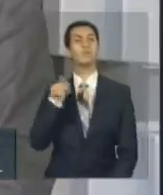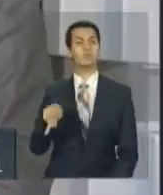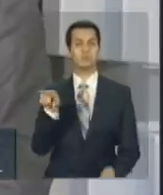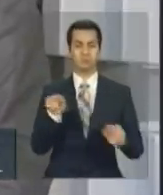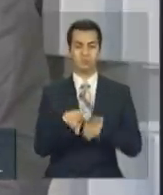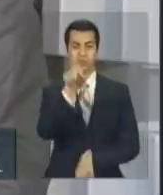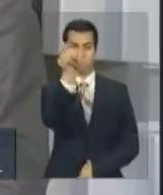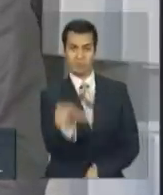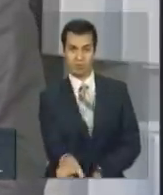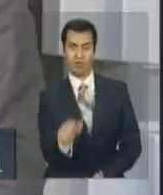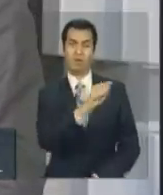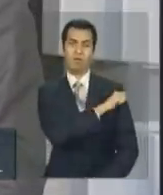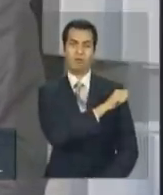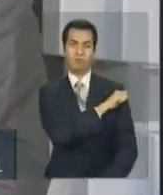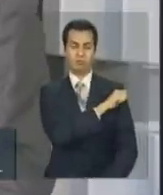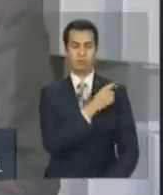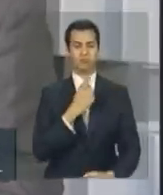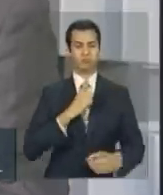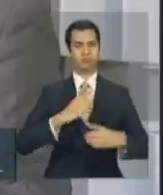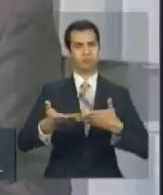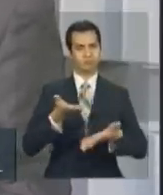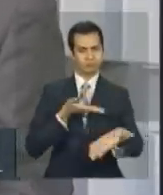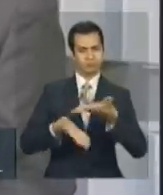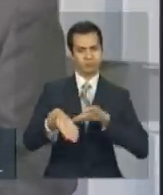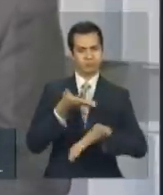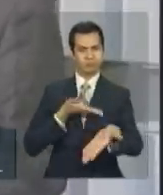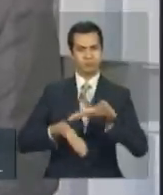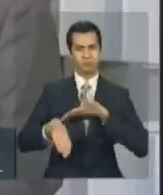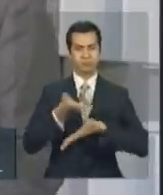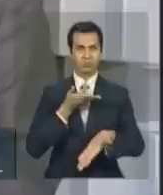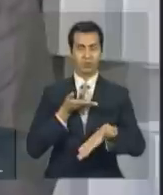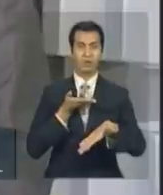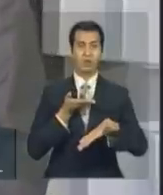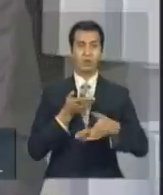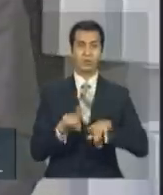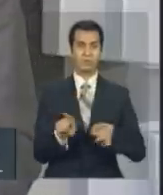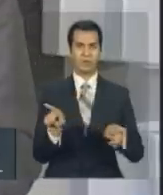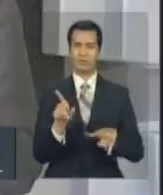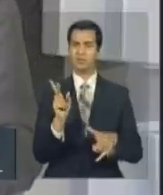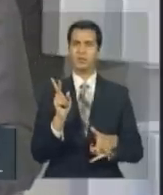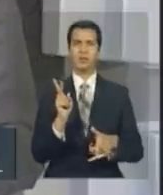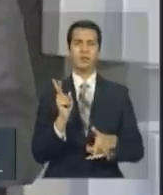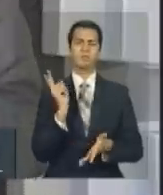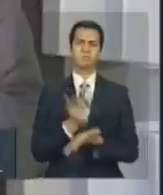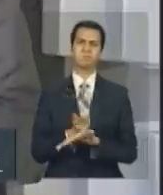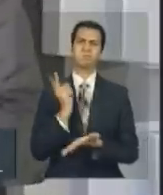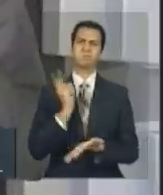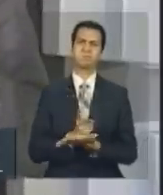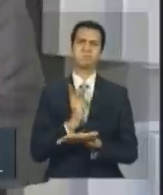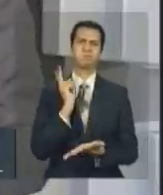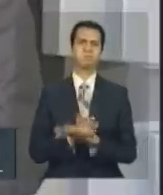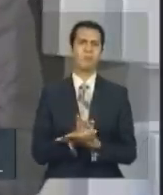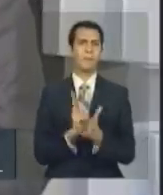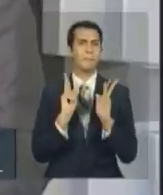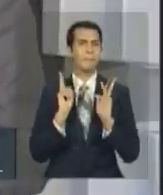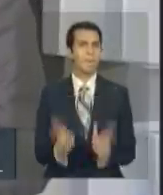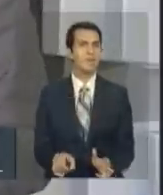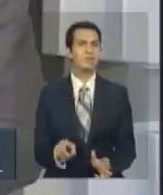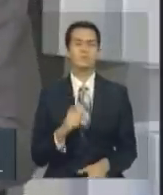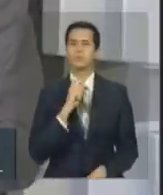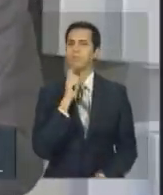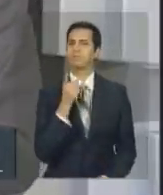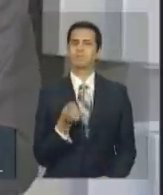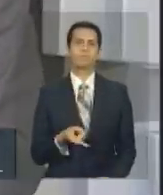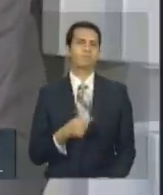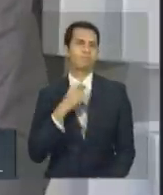educando, e você não consegue reproduzir as mesmas coisas o tempo todo, por mais que você tenha chegado a